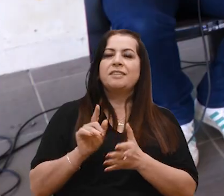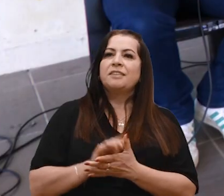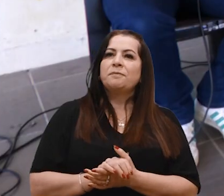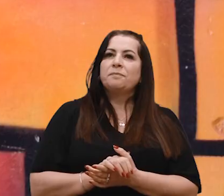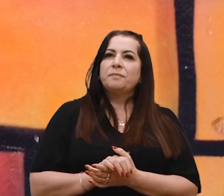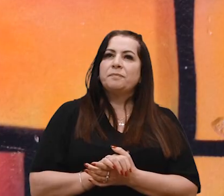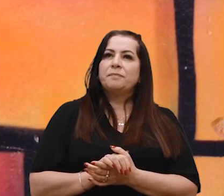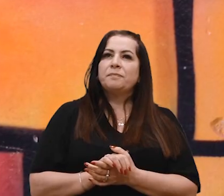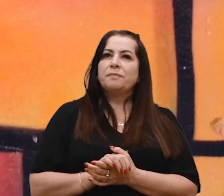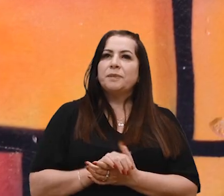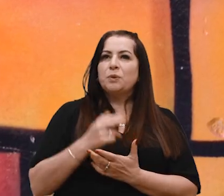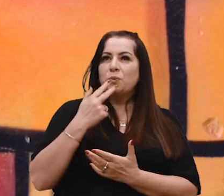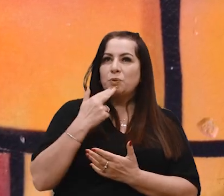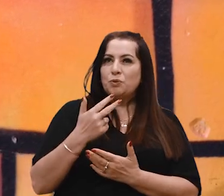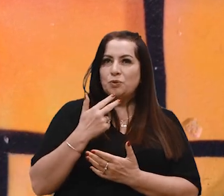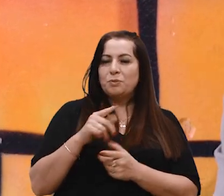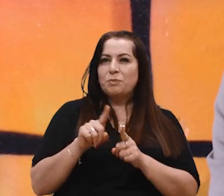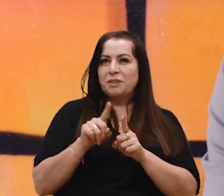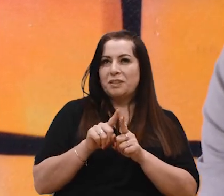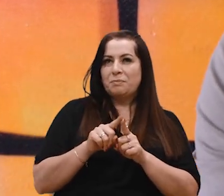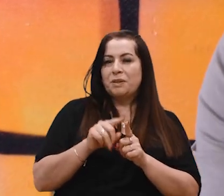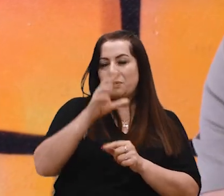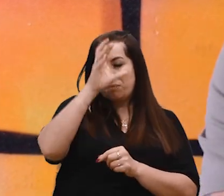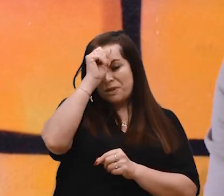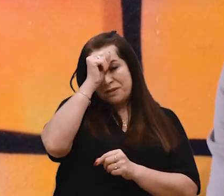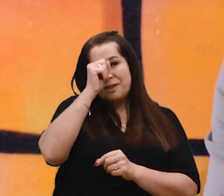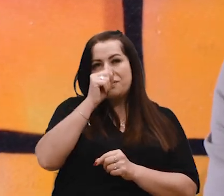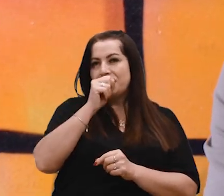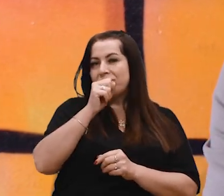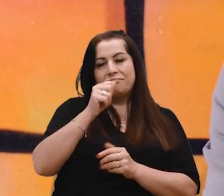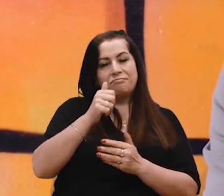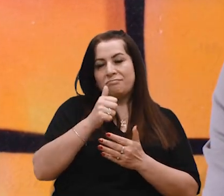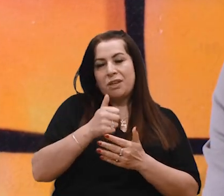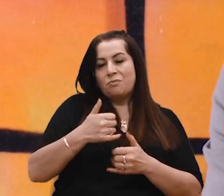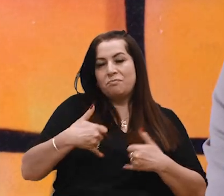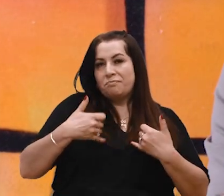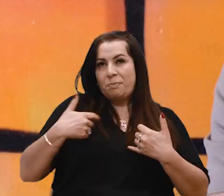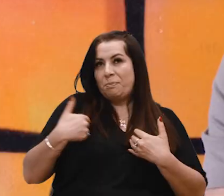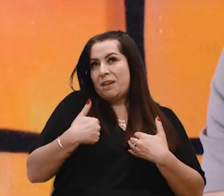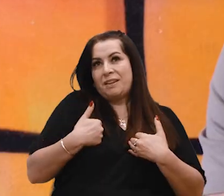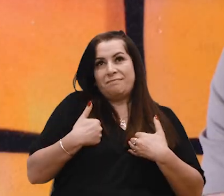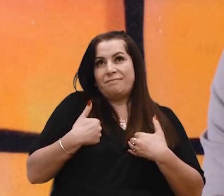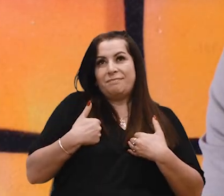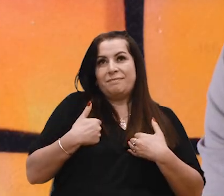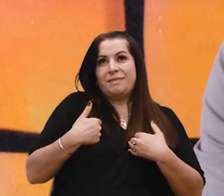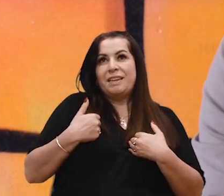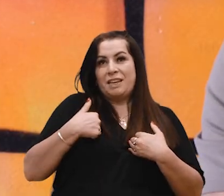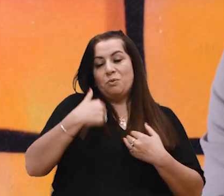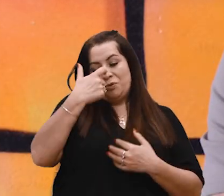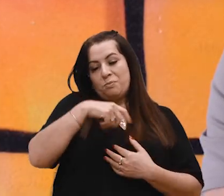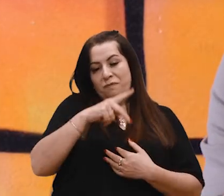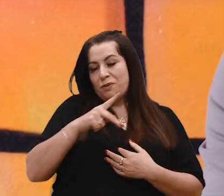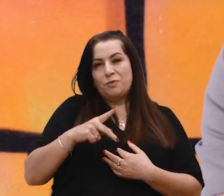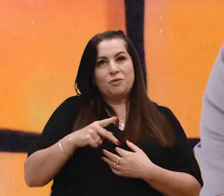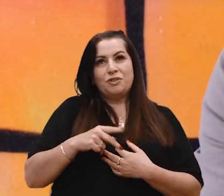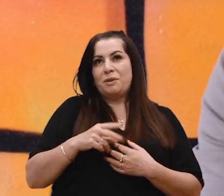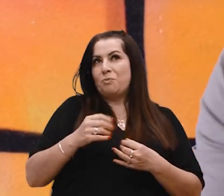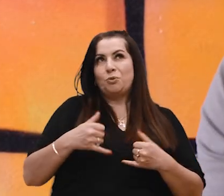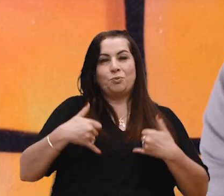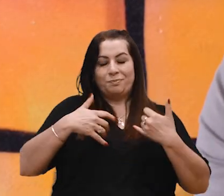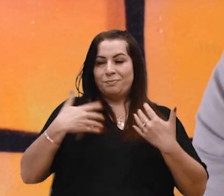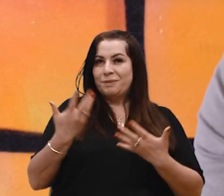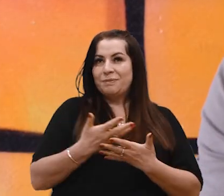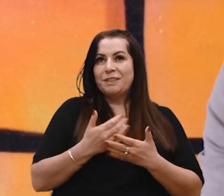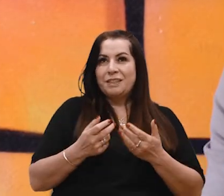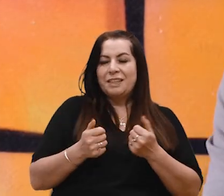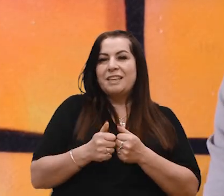deles, né, em relação ao idioma e o aprendizado. Então é um privilégio. Já é um privilégio ser professor, né? E